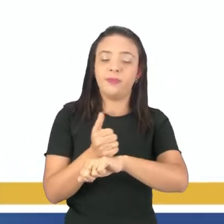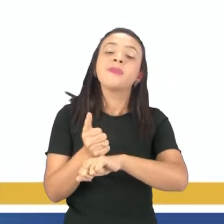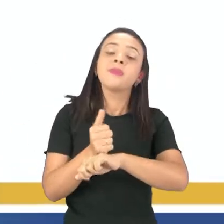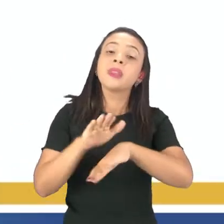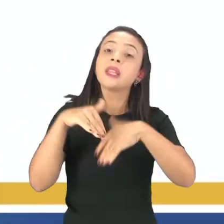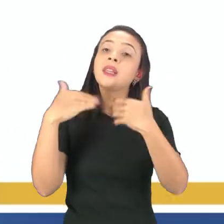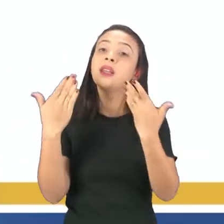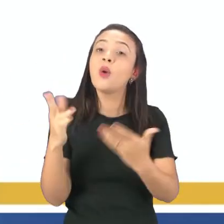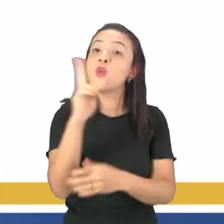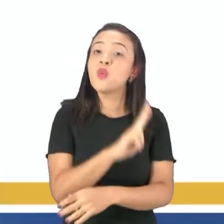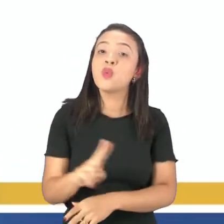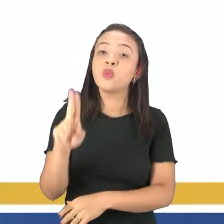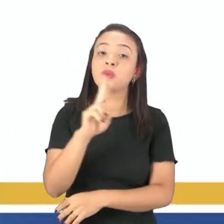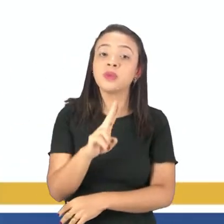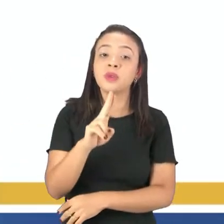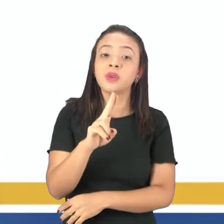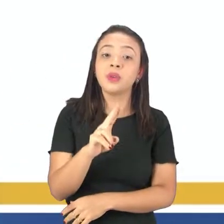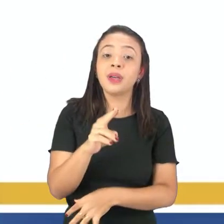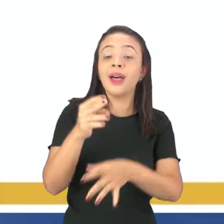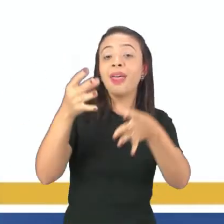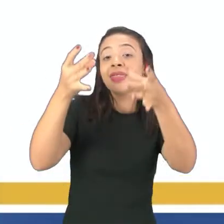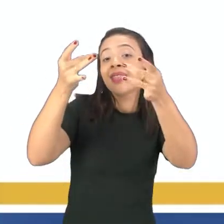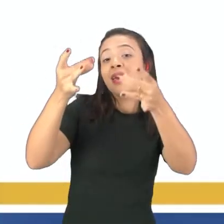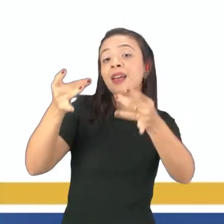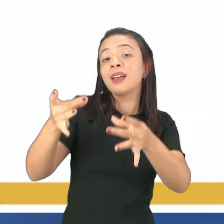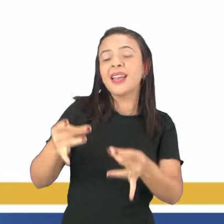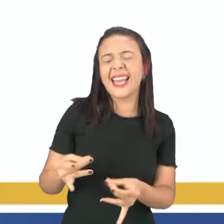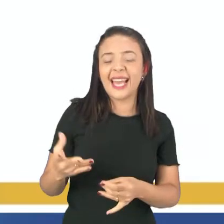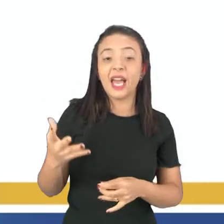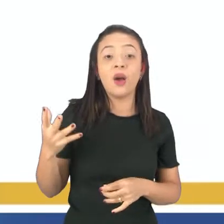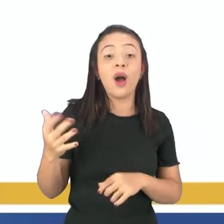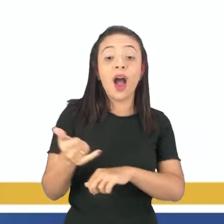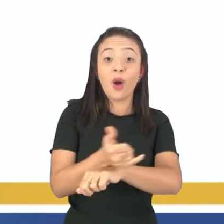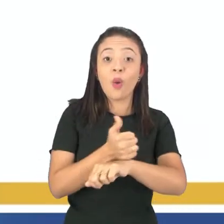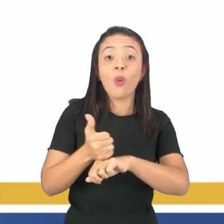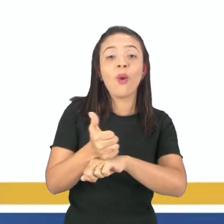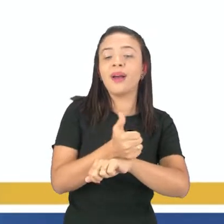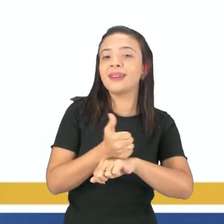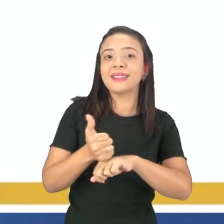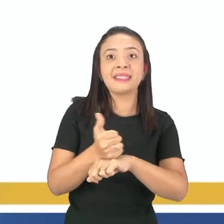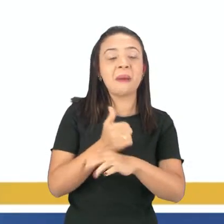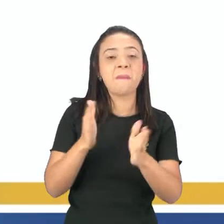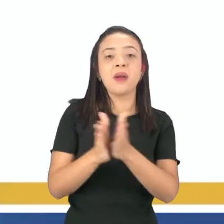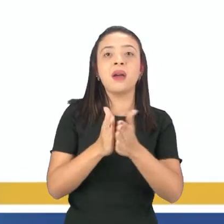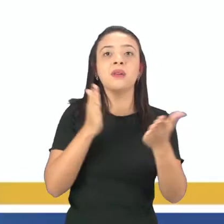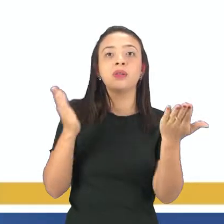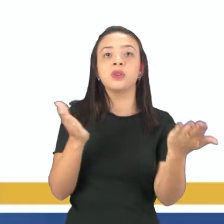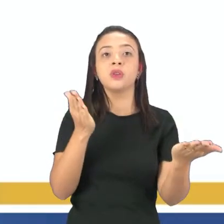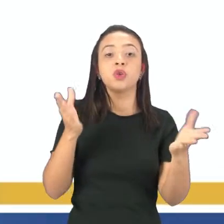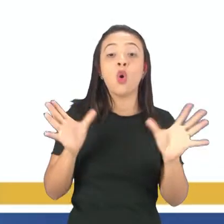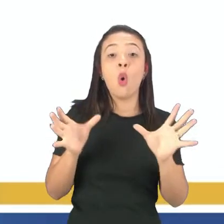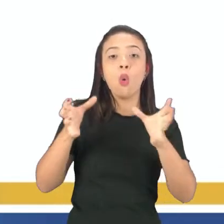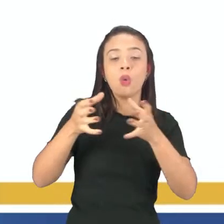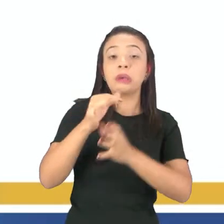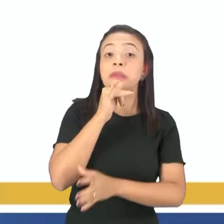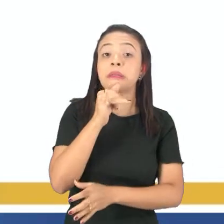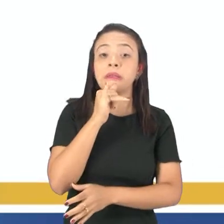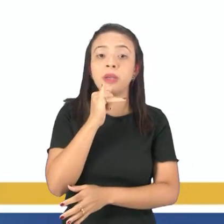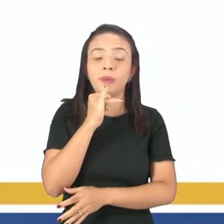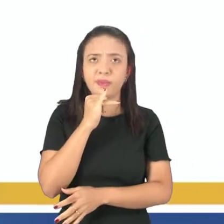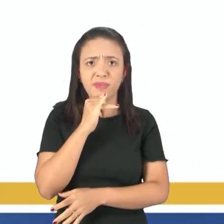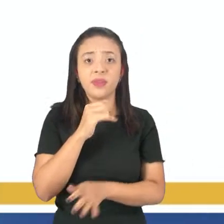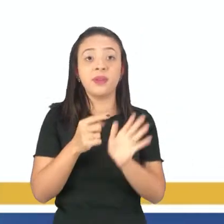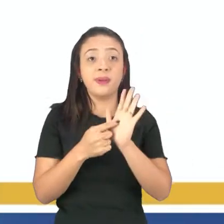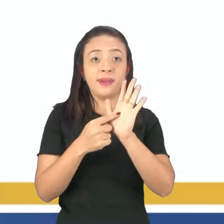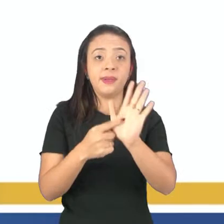vamos usar o superlativo para descrever a qualidade extrema de uma coisa em um grupo de pessoas. Como assim, professora? Eu exemplifiquei para